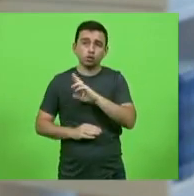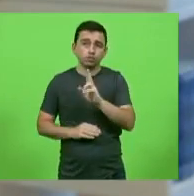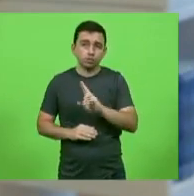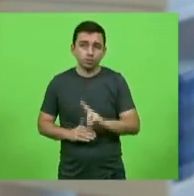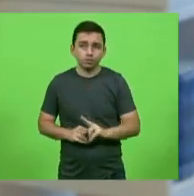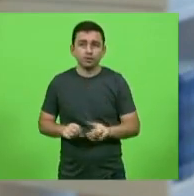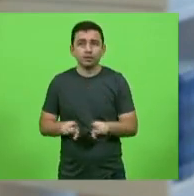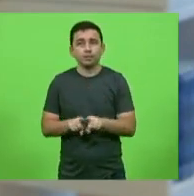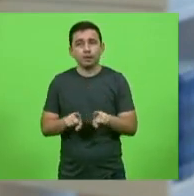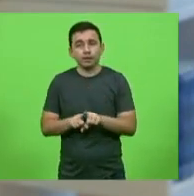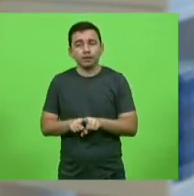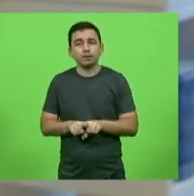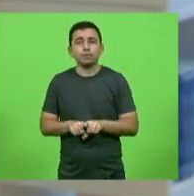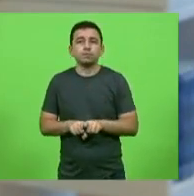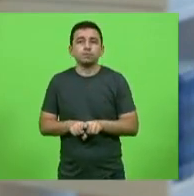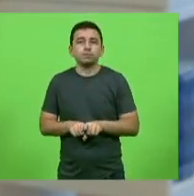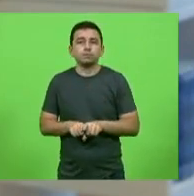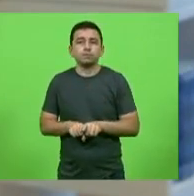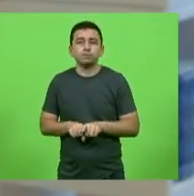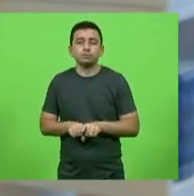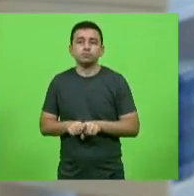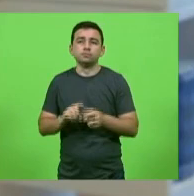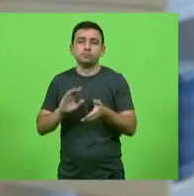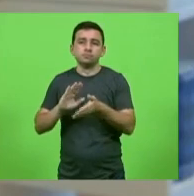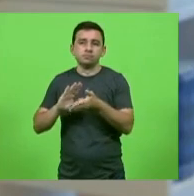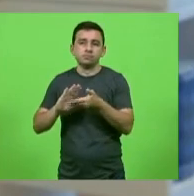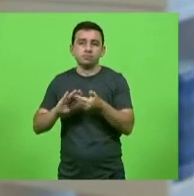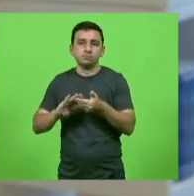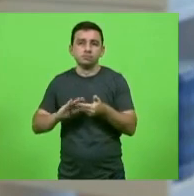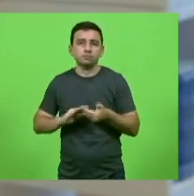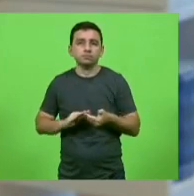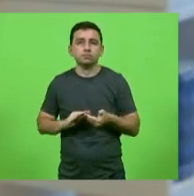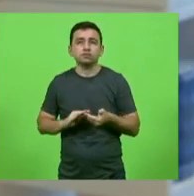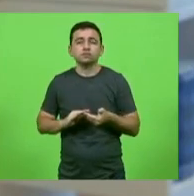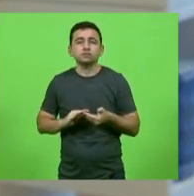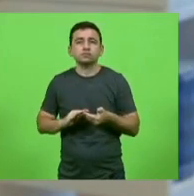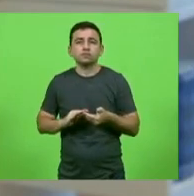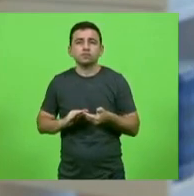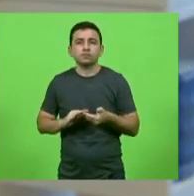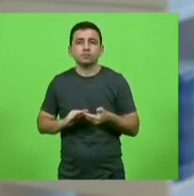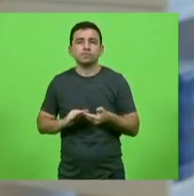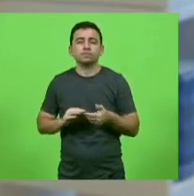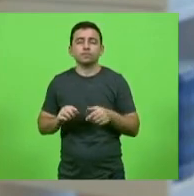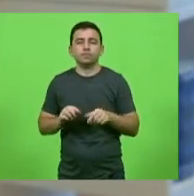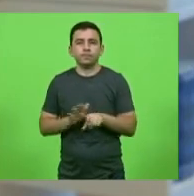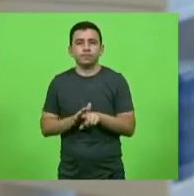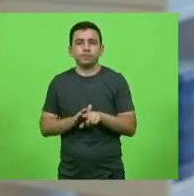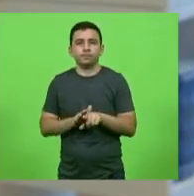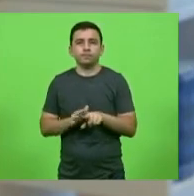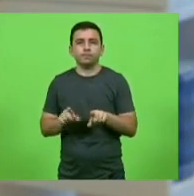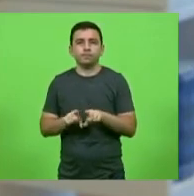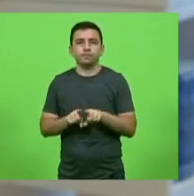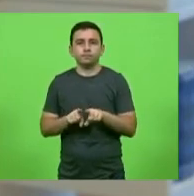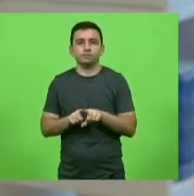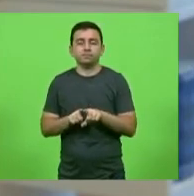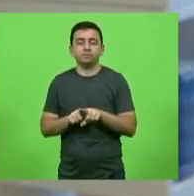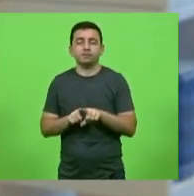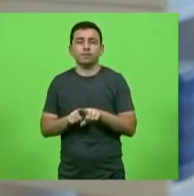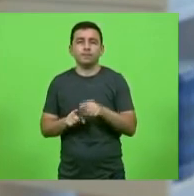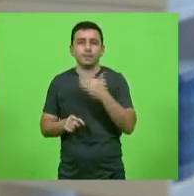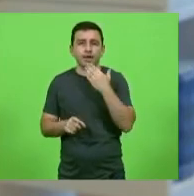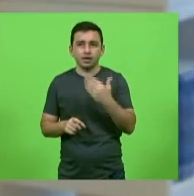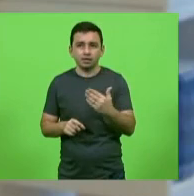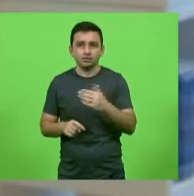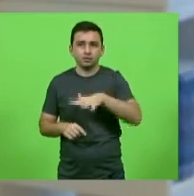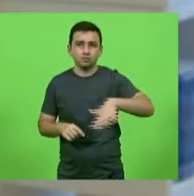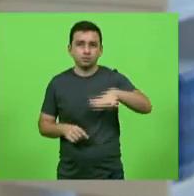da petição constante dos autos, abro aspas, além da inexistência de requisito político atual